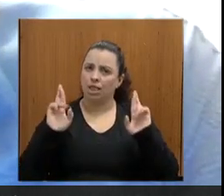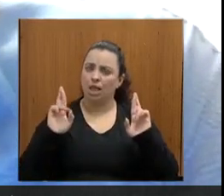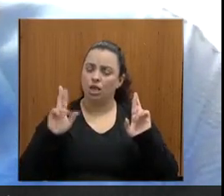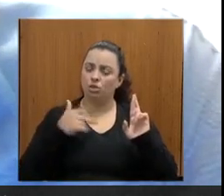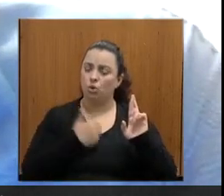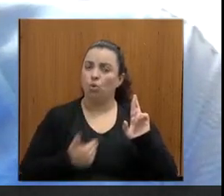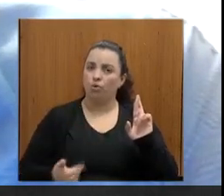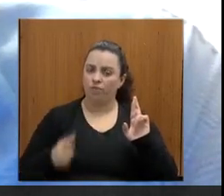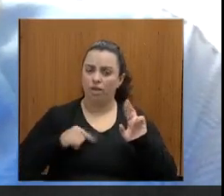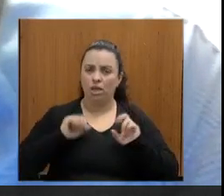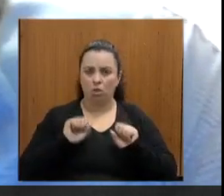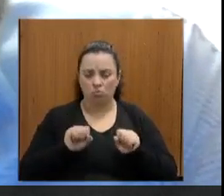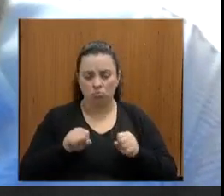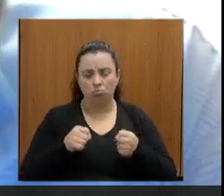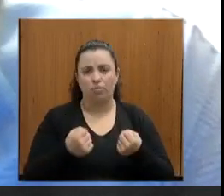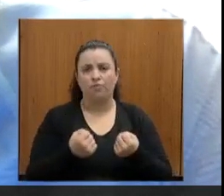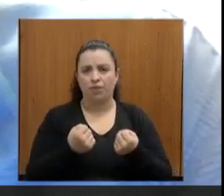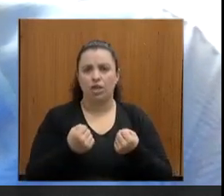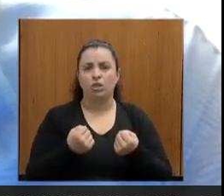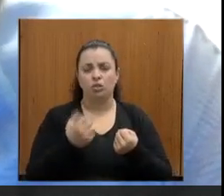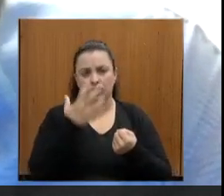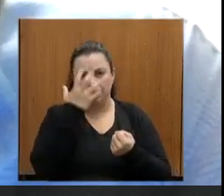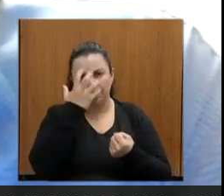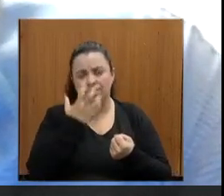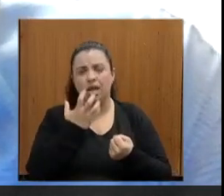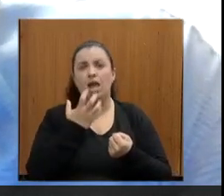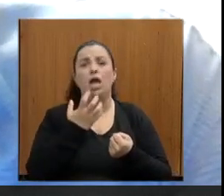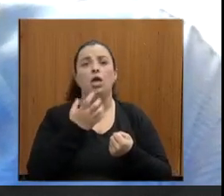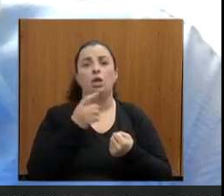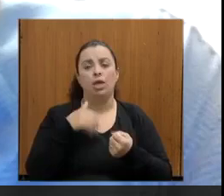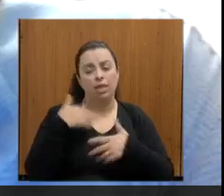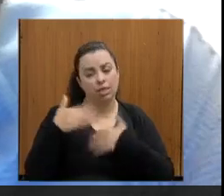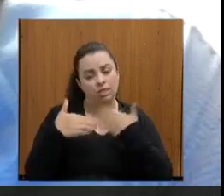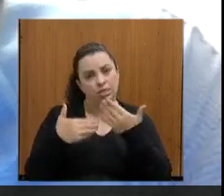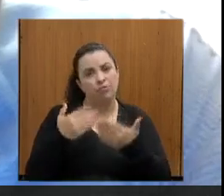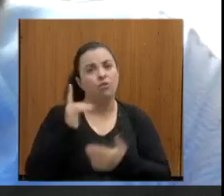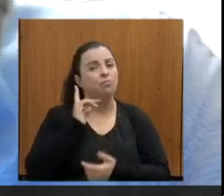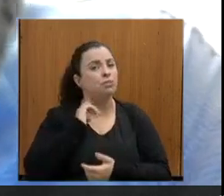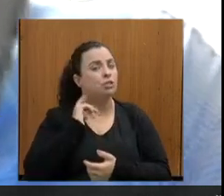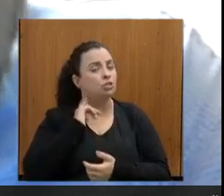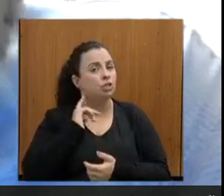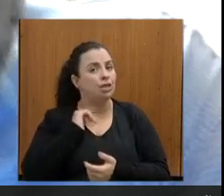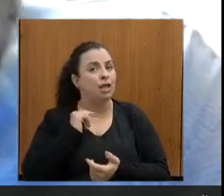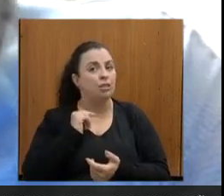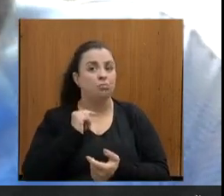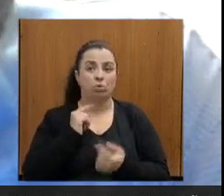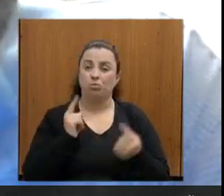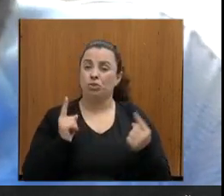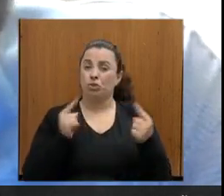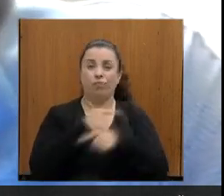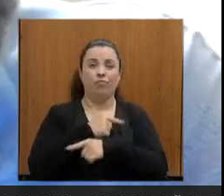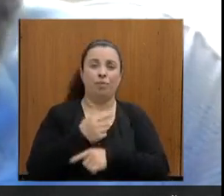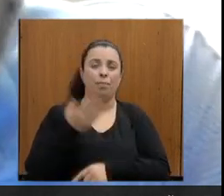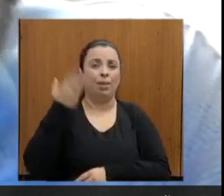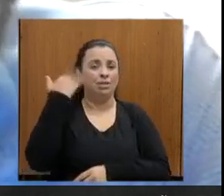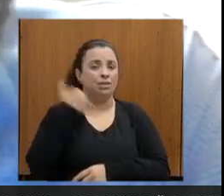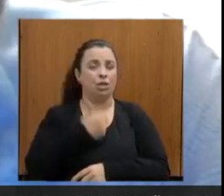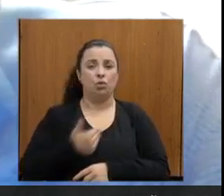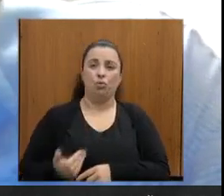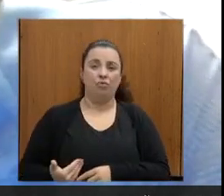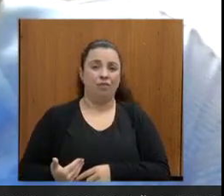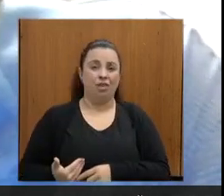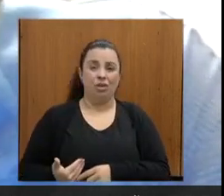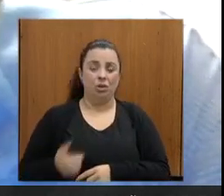verbo defendo o governo sério ver que desenvolve nosso estado de Minas Gerais ao contrário do vento passado que levou o nosso